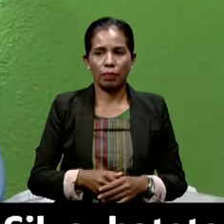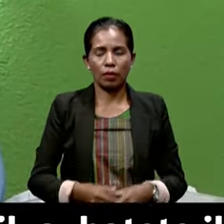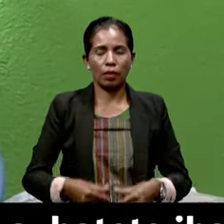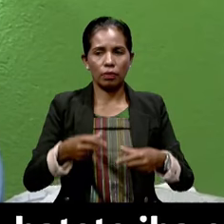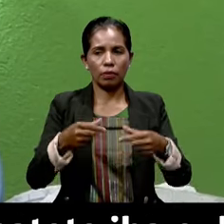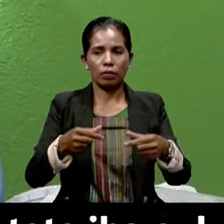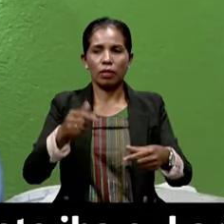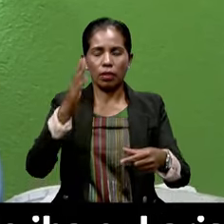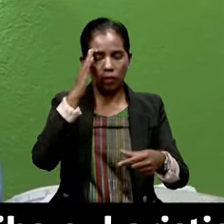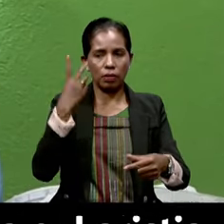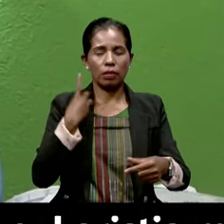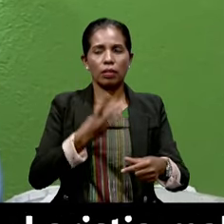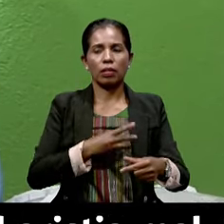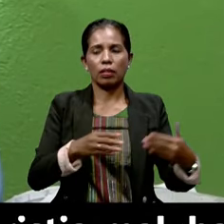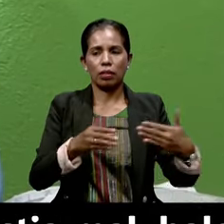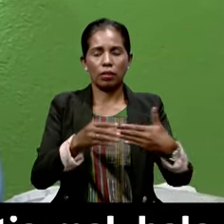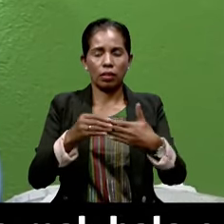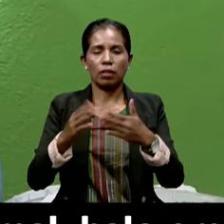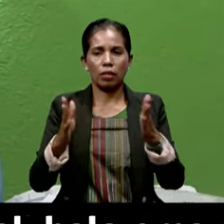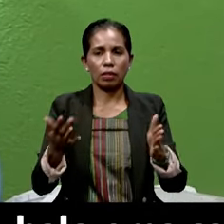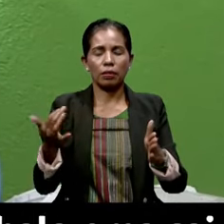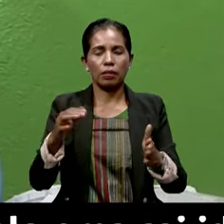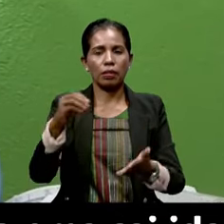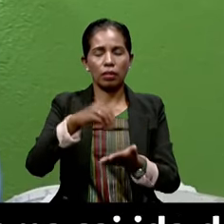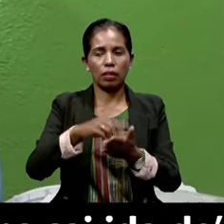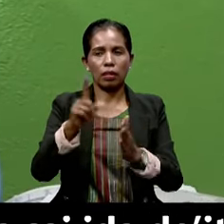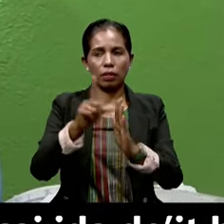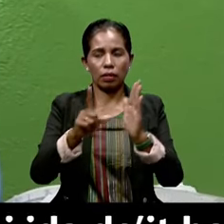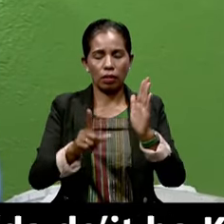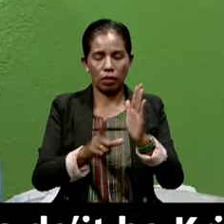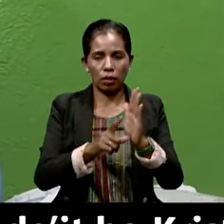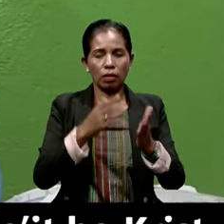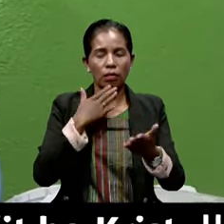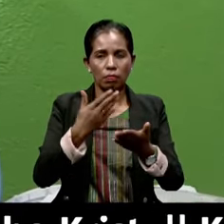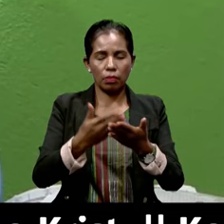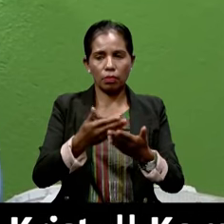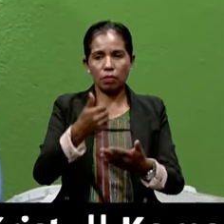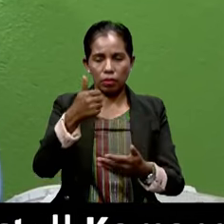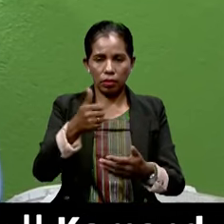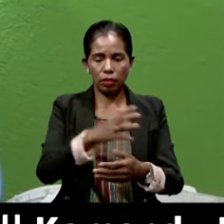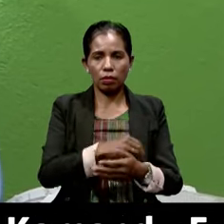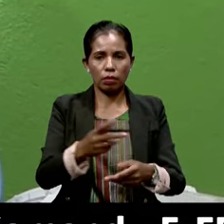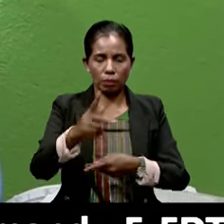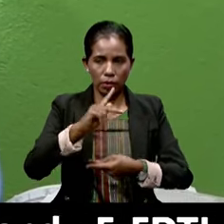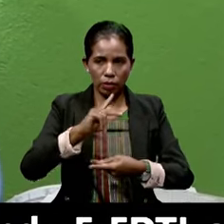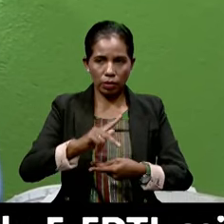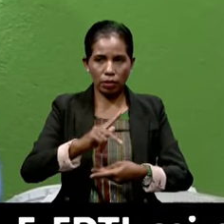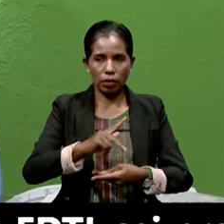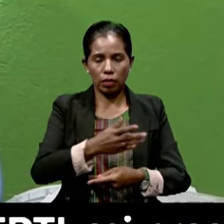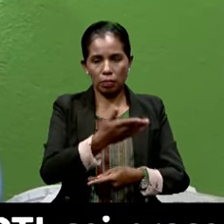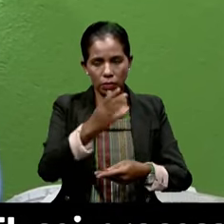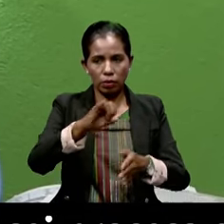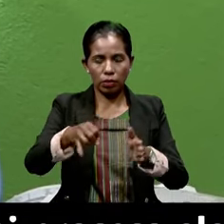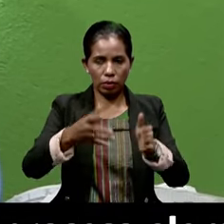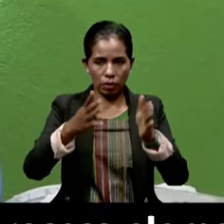fona hanno invitato nel leader sira per un stato crea lei buon samaritano ne parlo di protese a sei mesi da giornalista